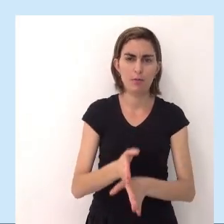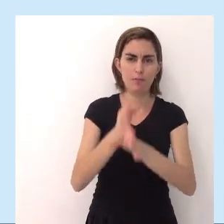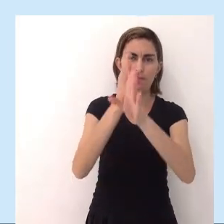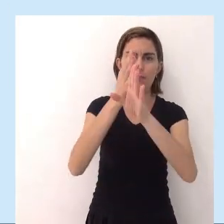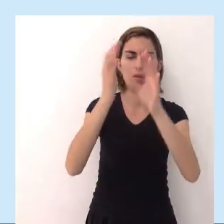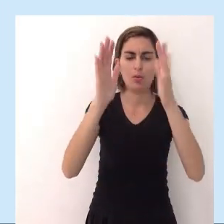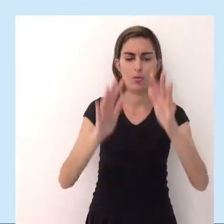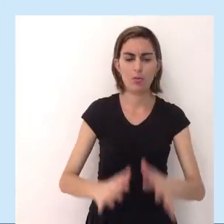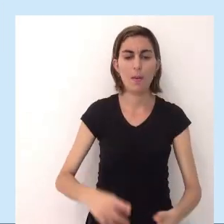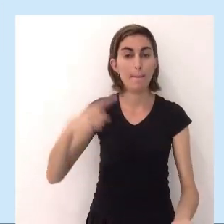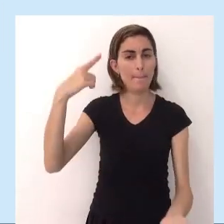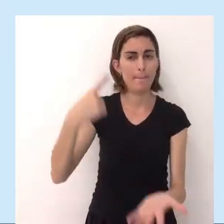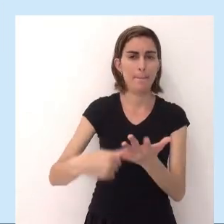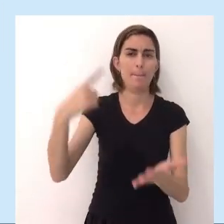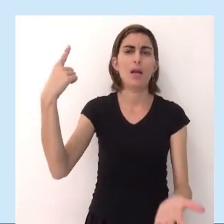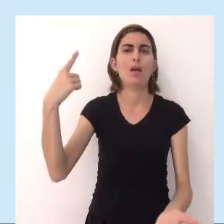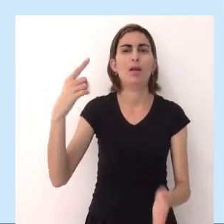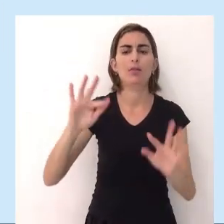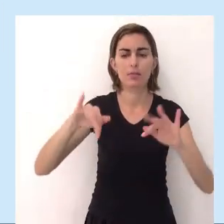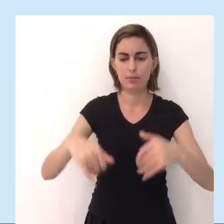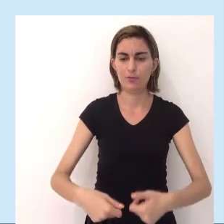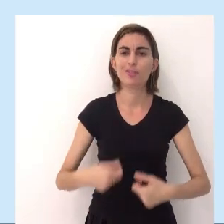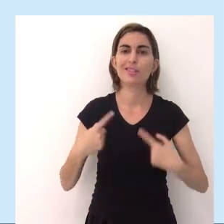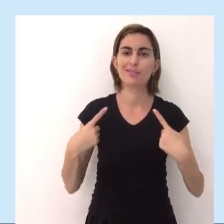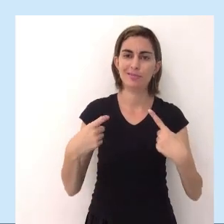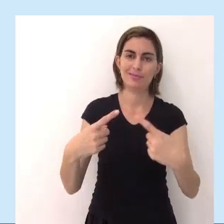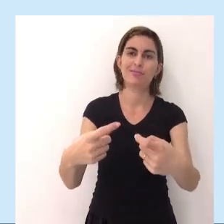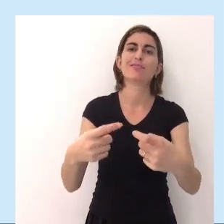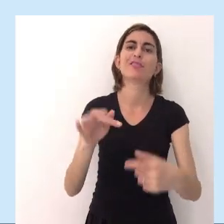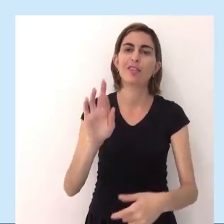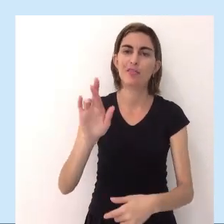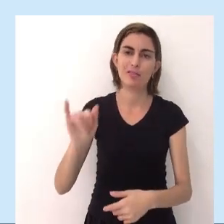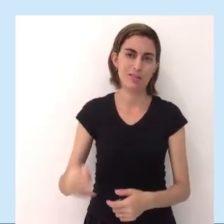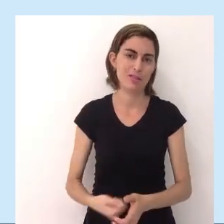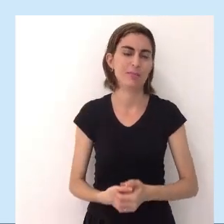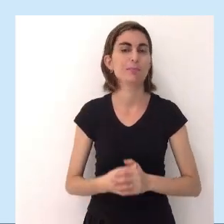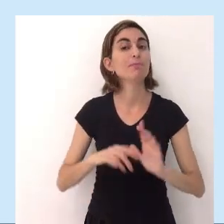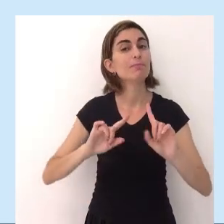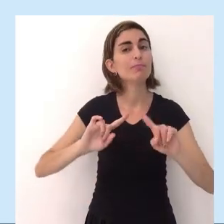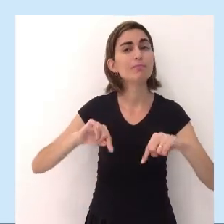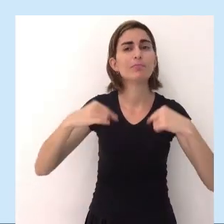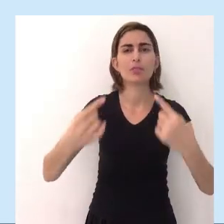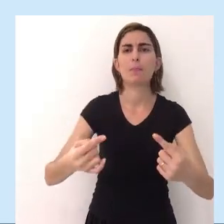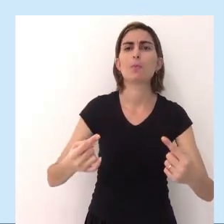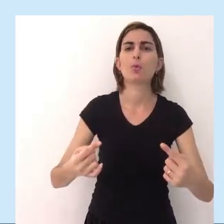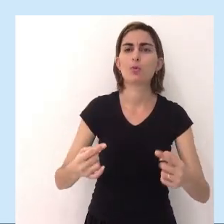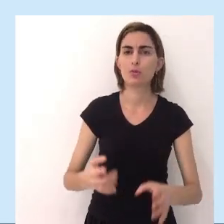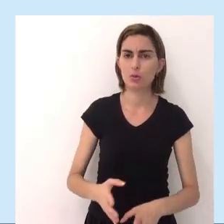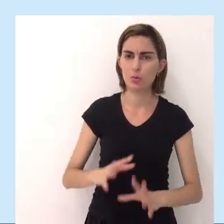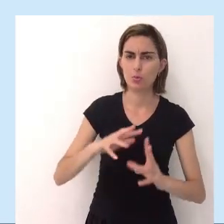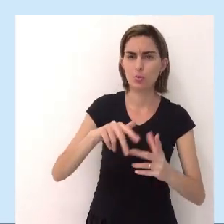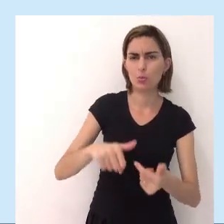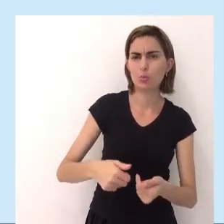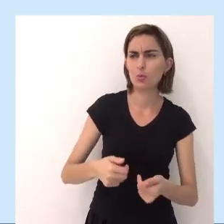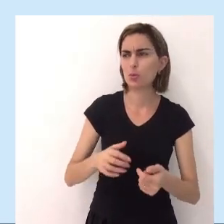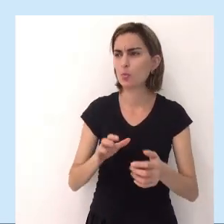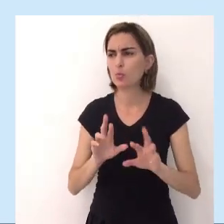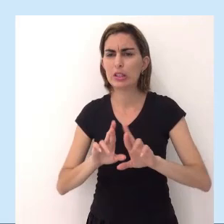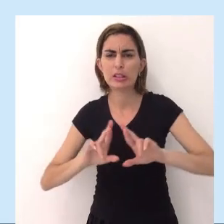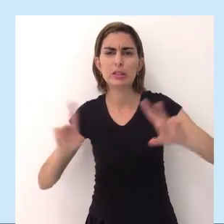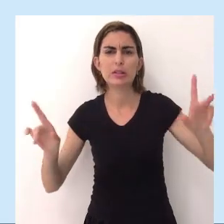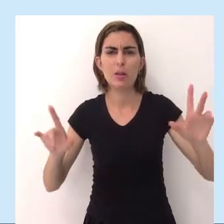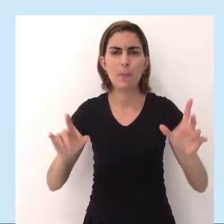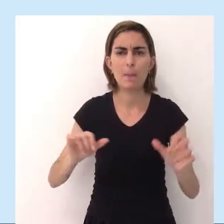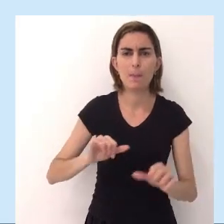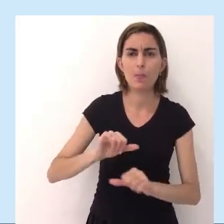muro cai e isso marca aí o fim dela, tá? Mas depois desse mundo bipolar, a gente vai ver que